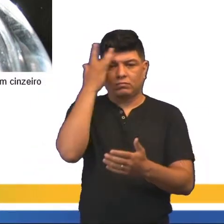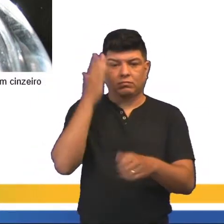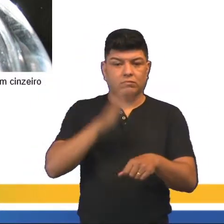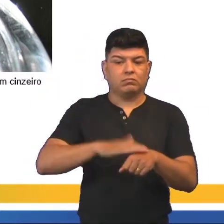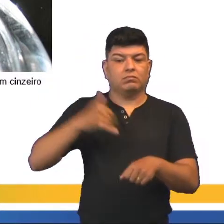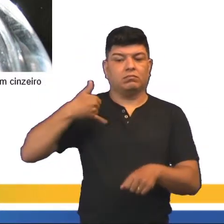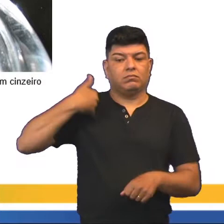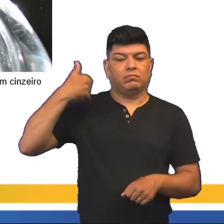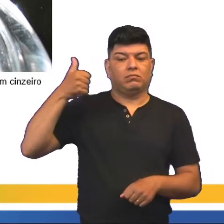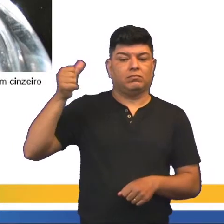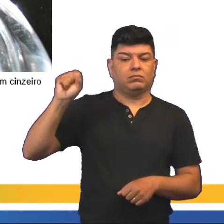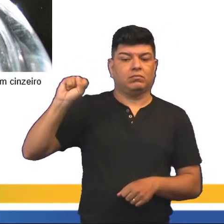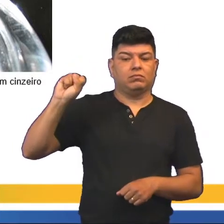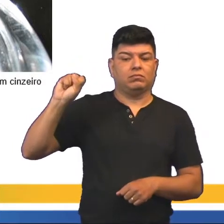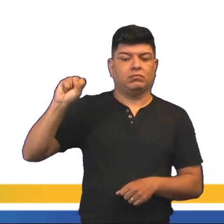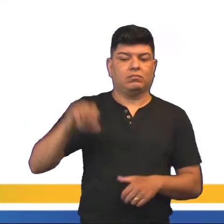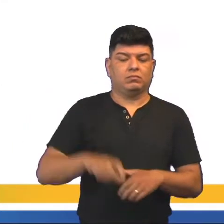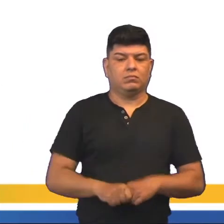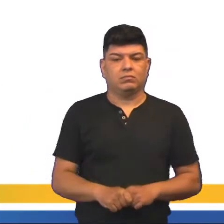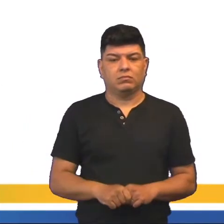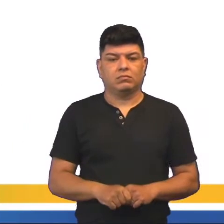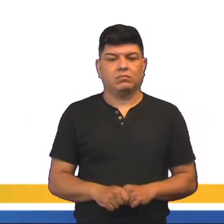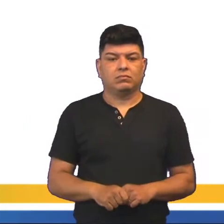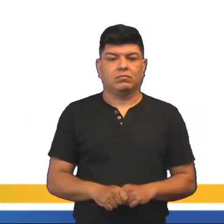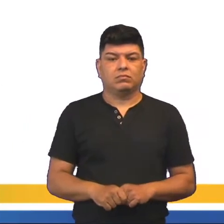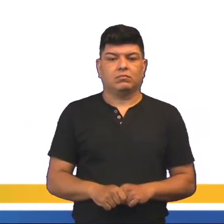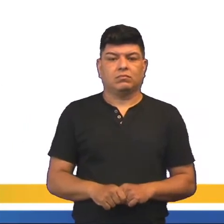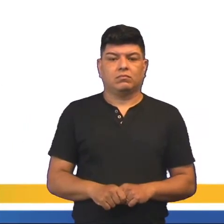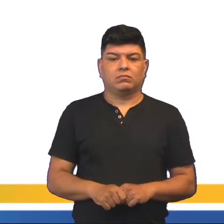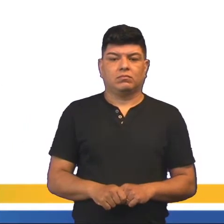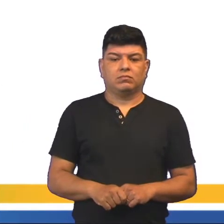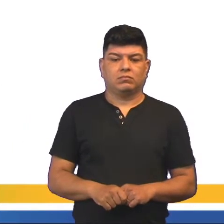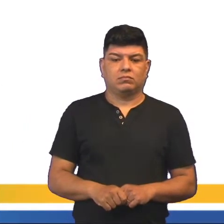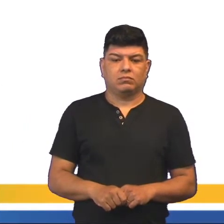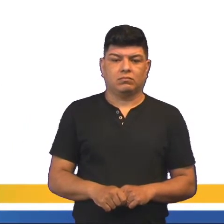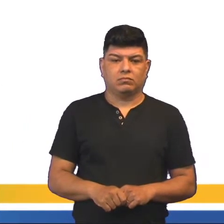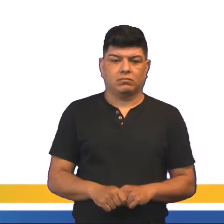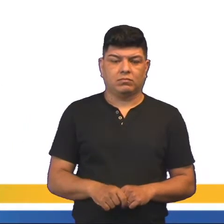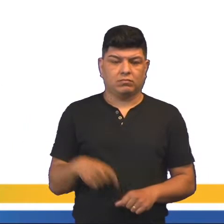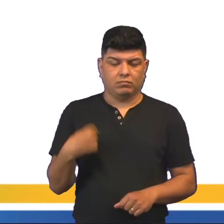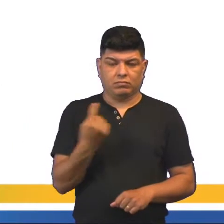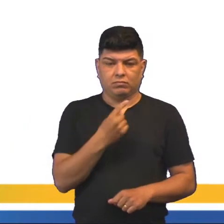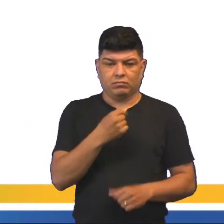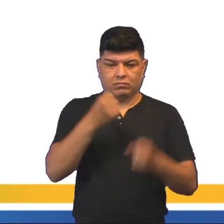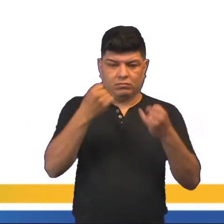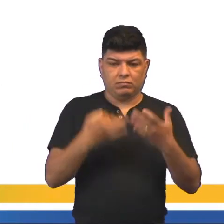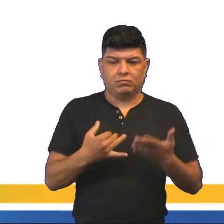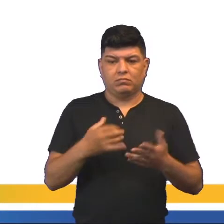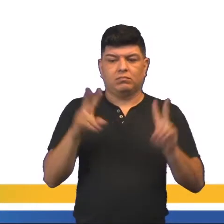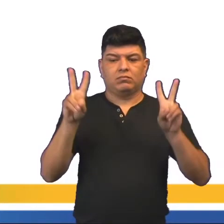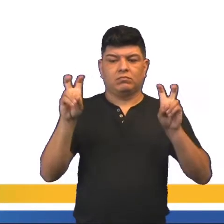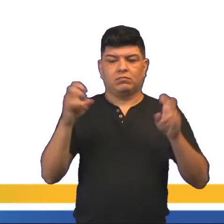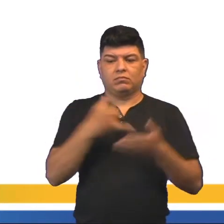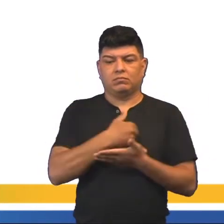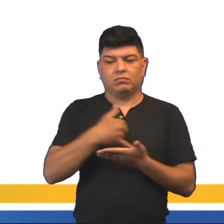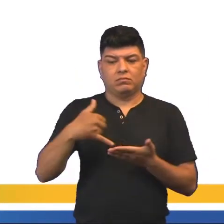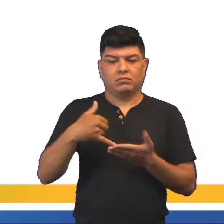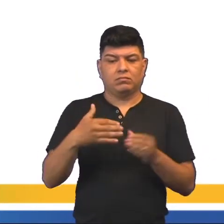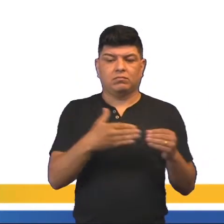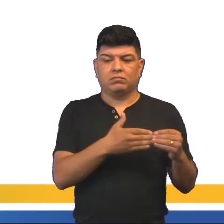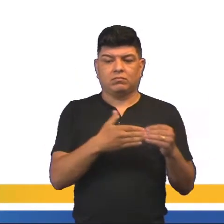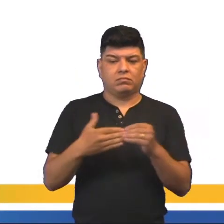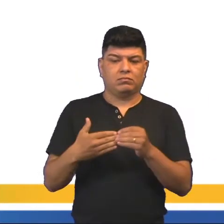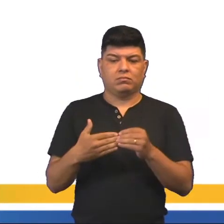sejam maiores de 18 anos. Quando a gente fala sobre as drogas, é importante a gente